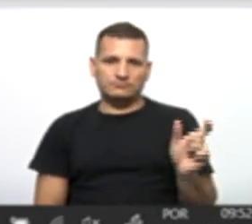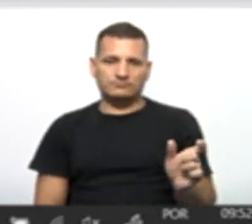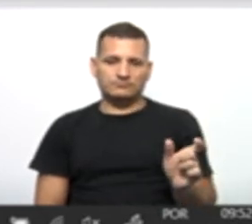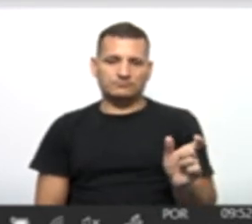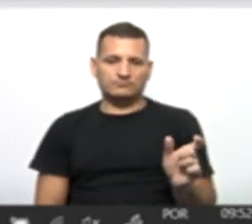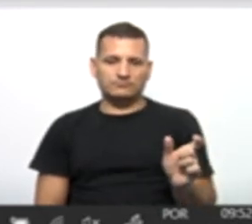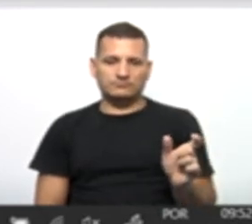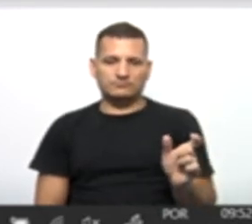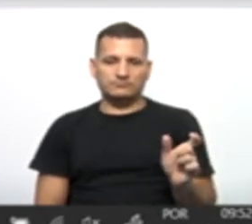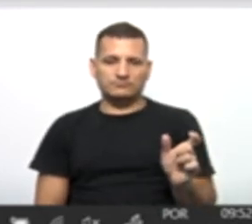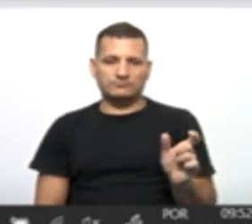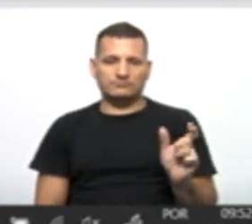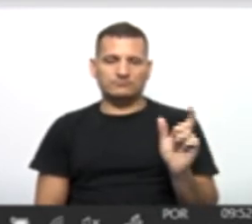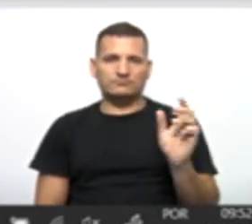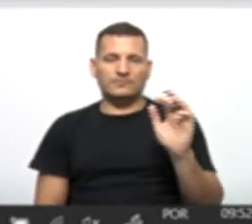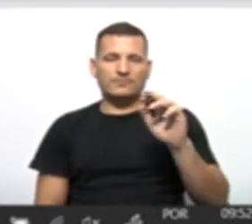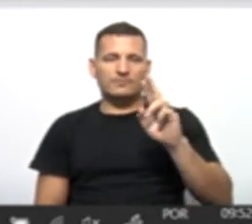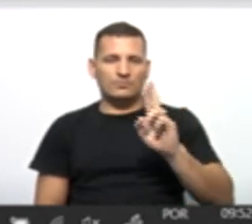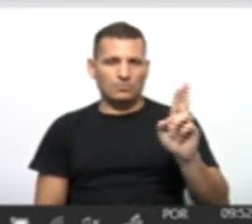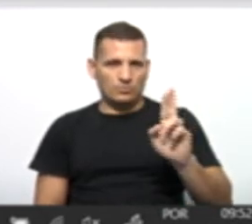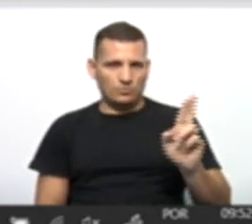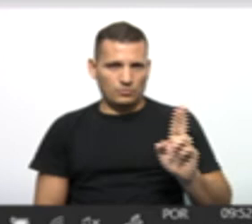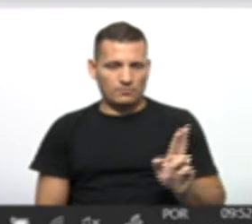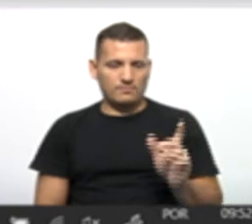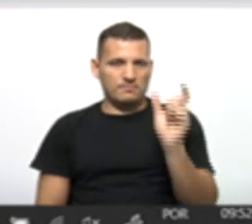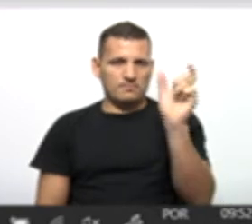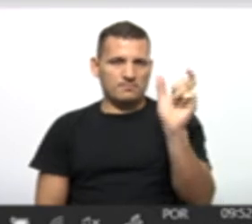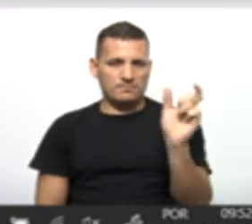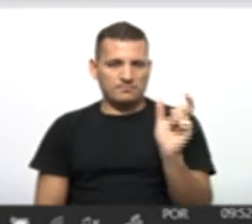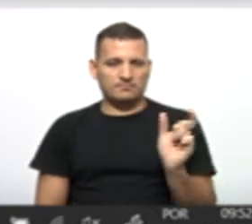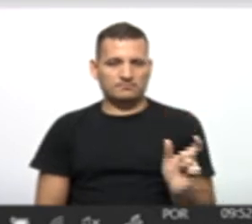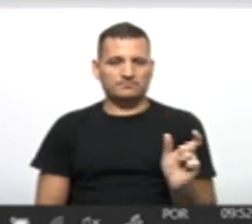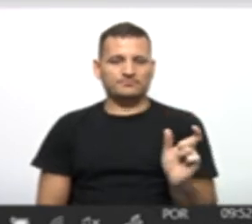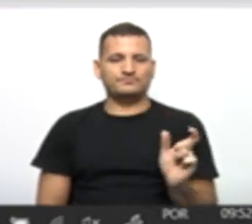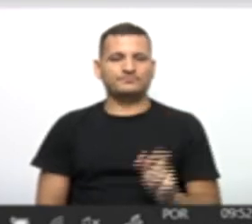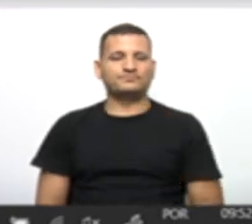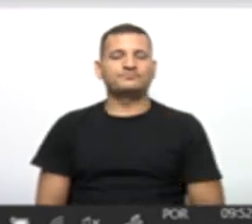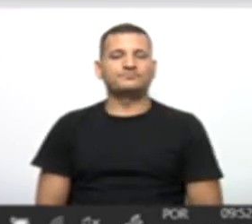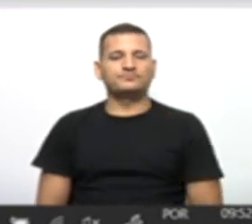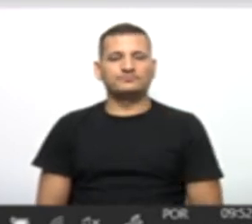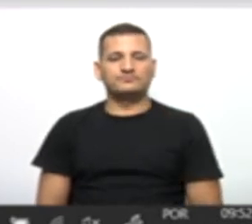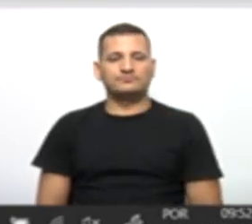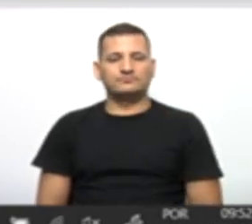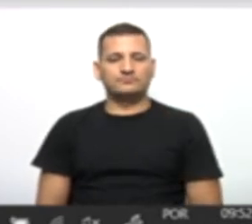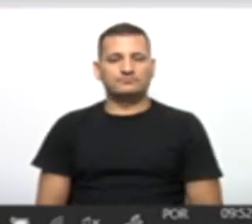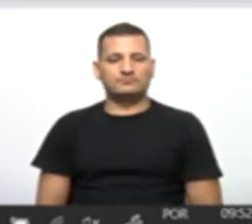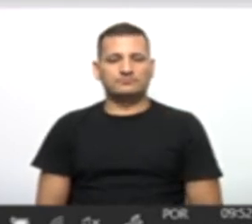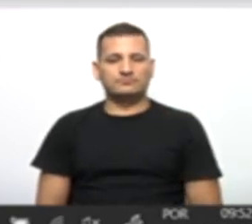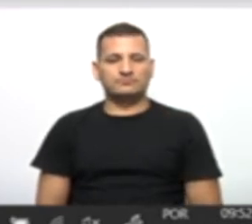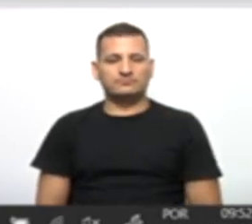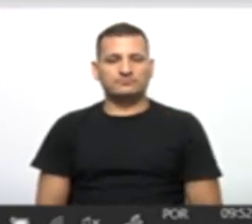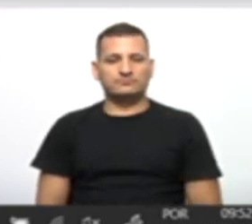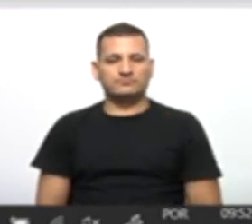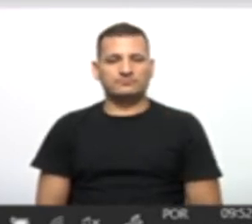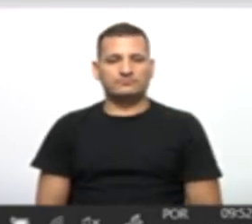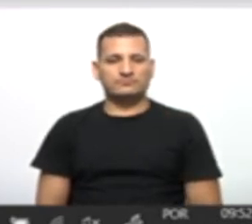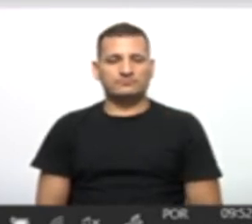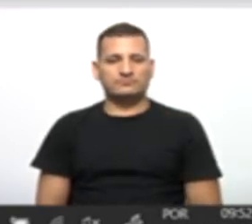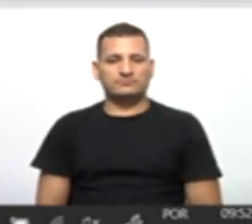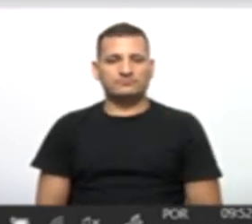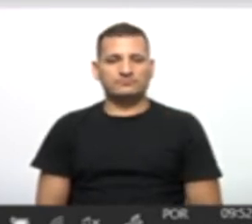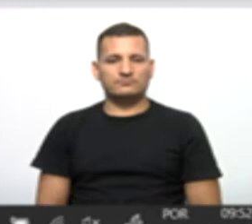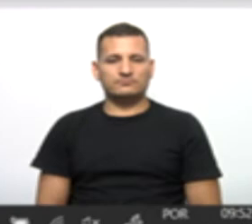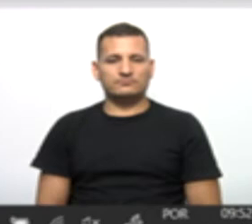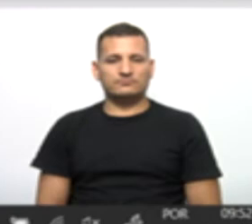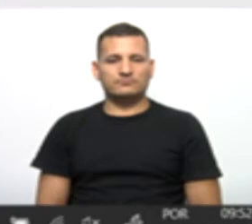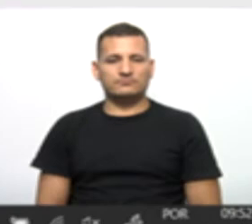laterais e aqui embaixo alguns detalhes de saída. Aí você escolhe. Você vindo aqui do lado direito, dá para você escolher o que você